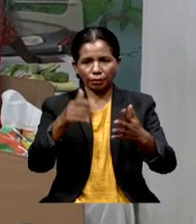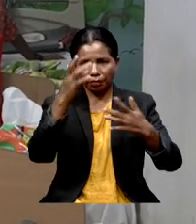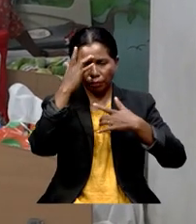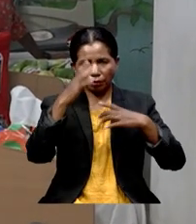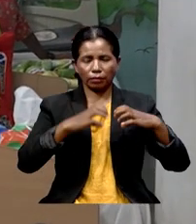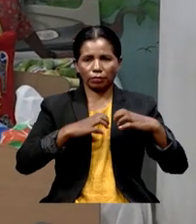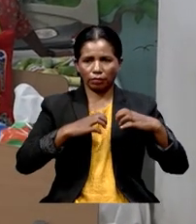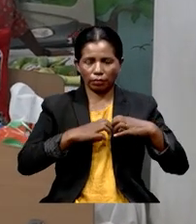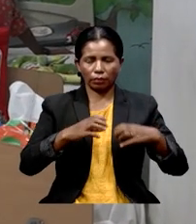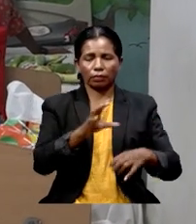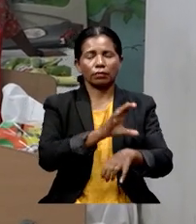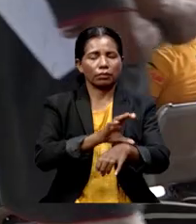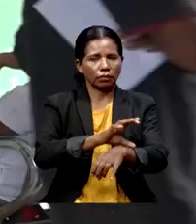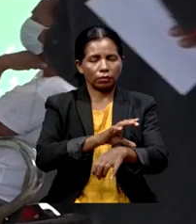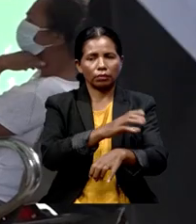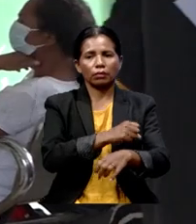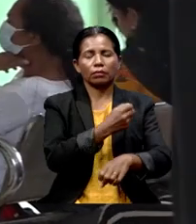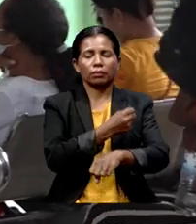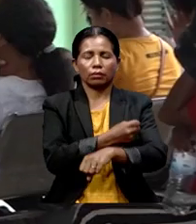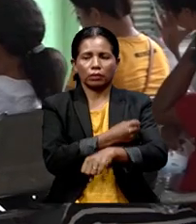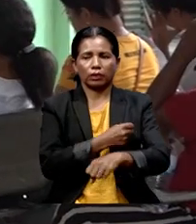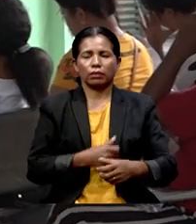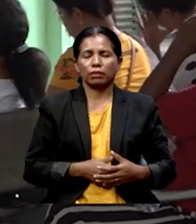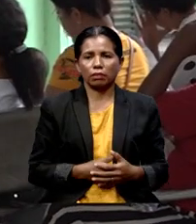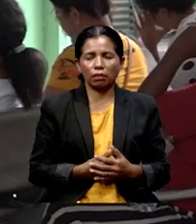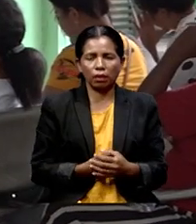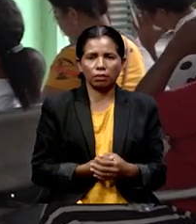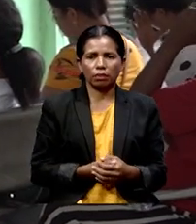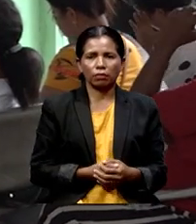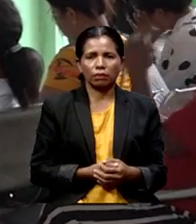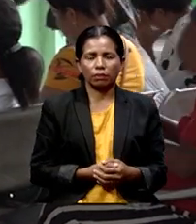fuan cancro no stroke Santina de Jesus, Adérito Ximénez, GMN.